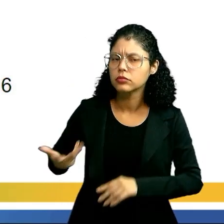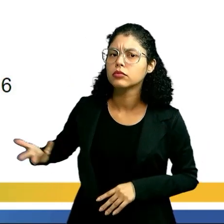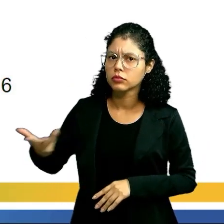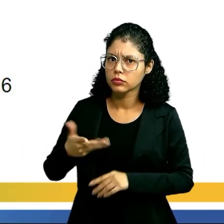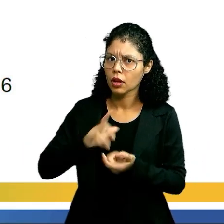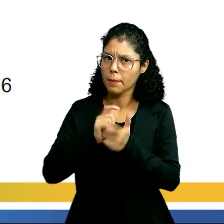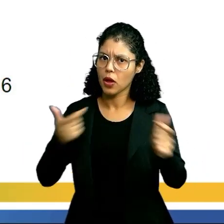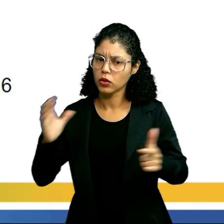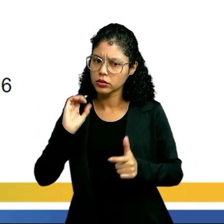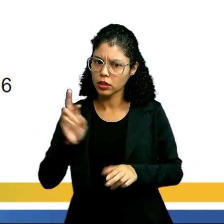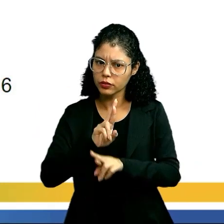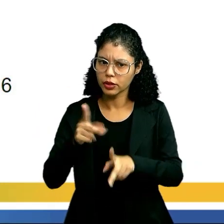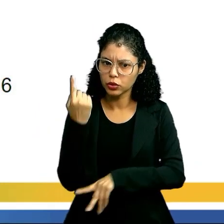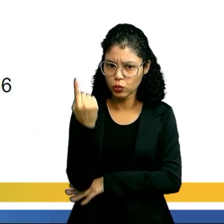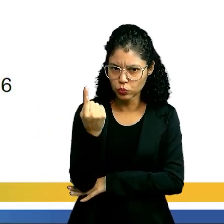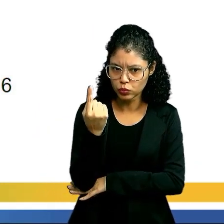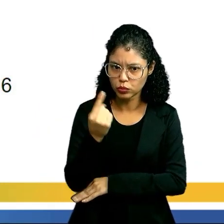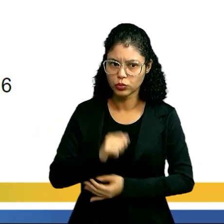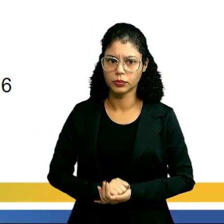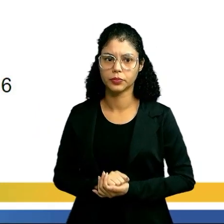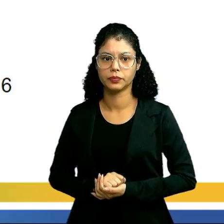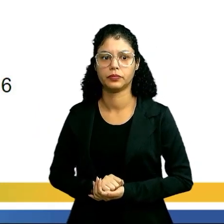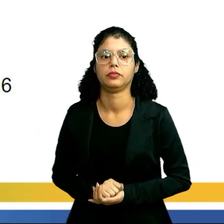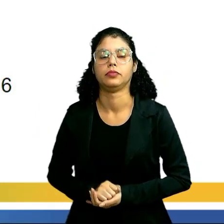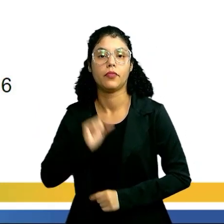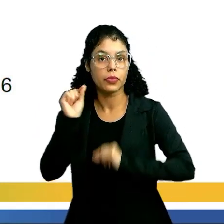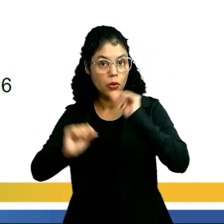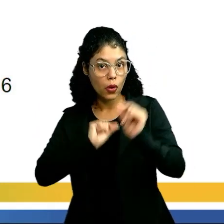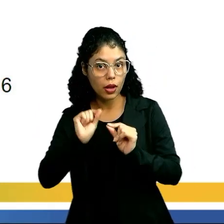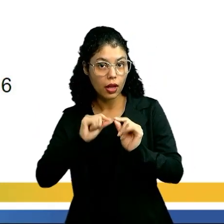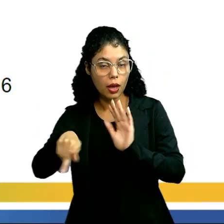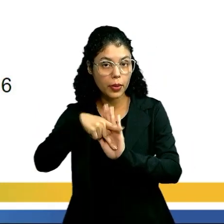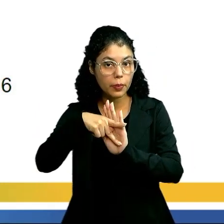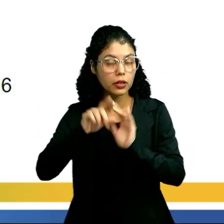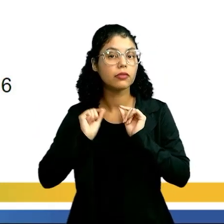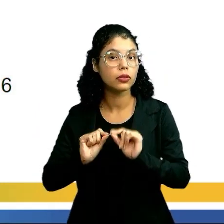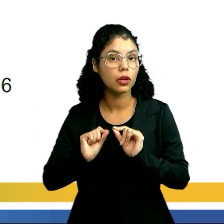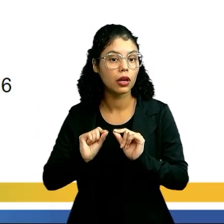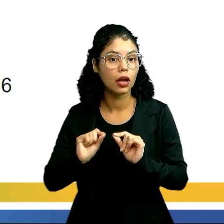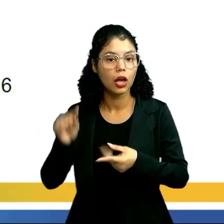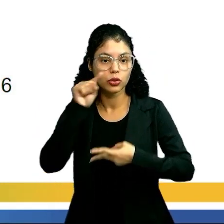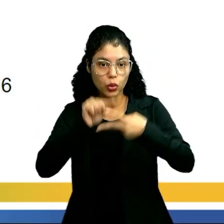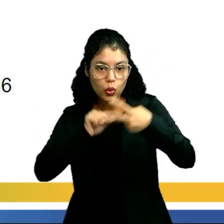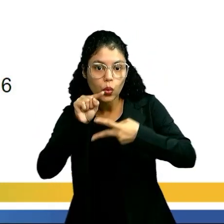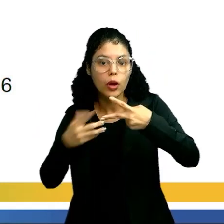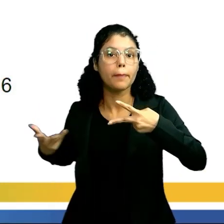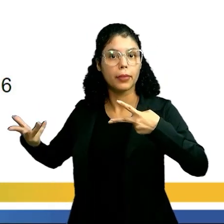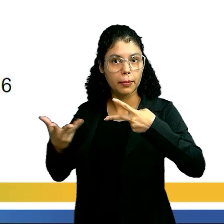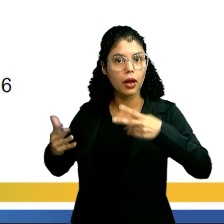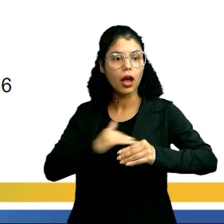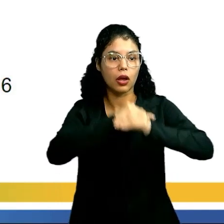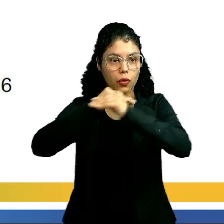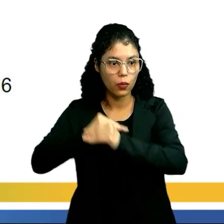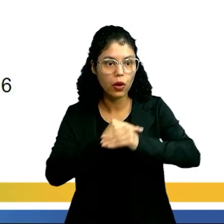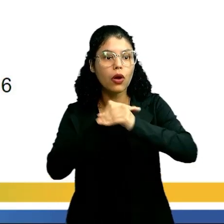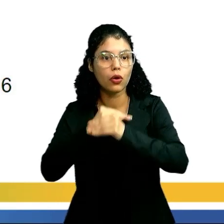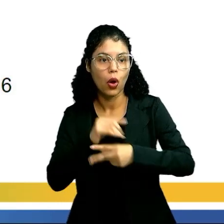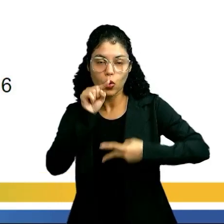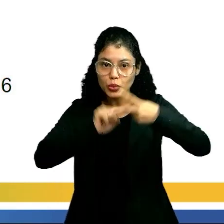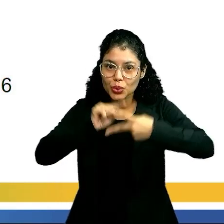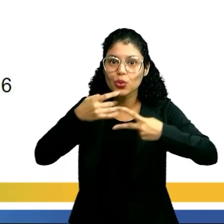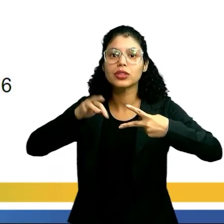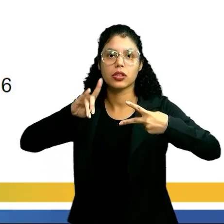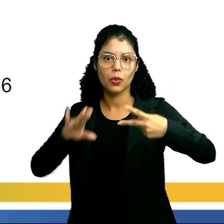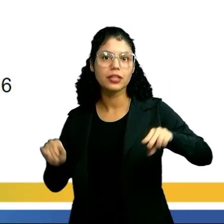tem que ser maior que zero e diferente de 1. O que essa propriedade garante é que se duas potências de mesma base são iguais, os